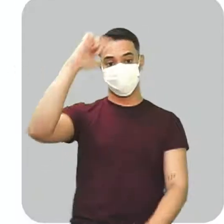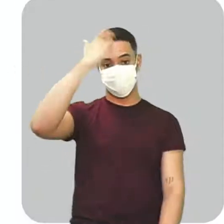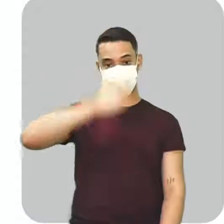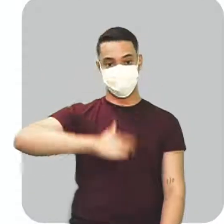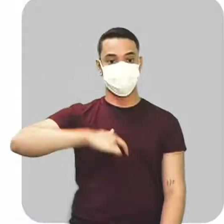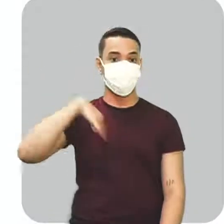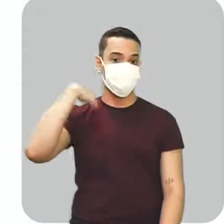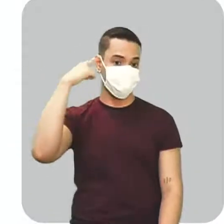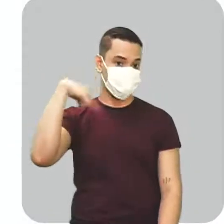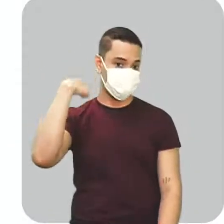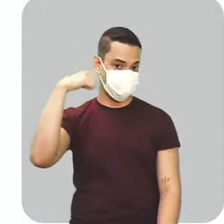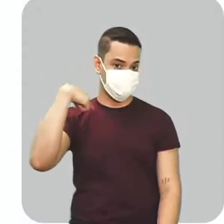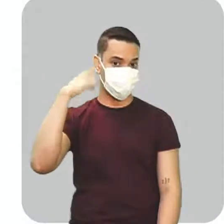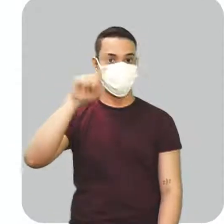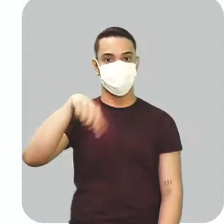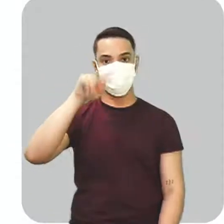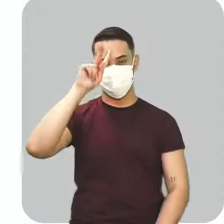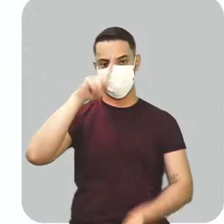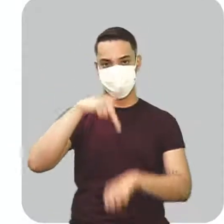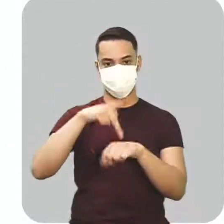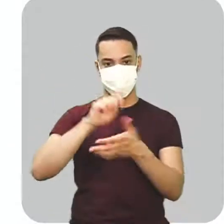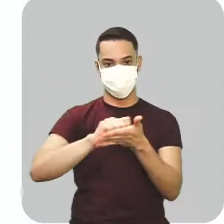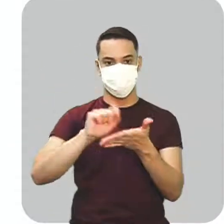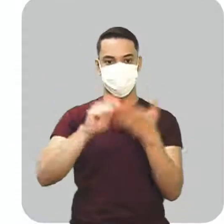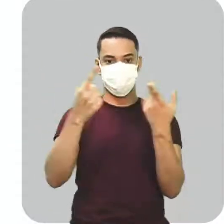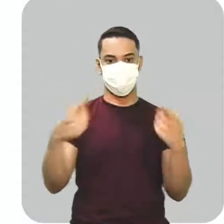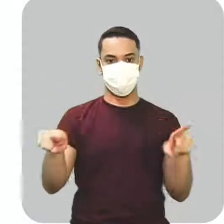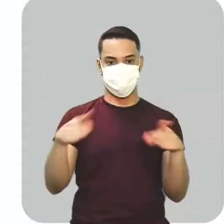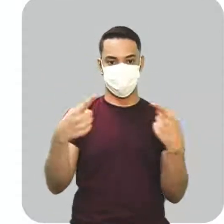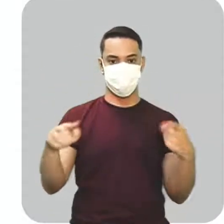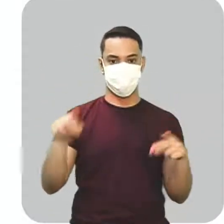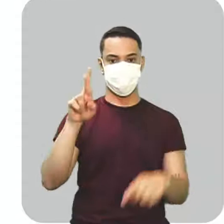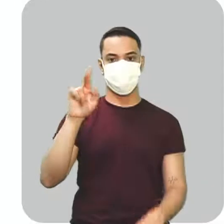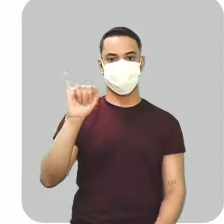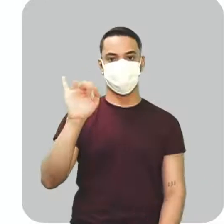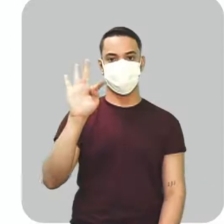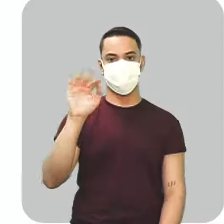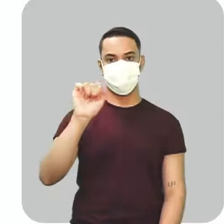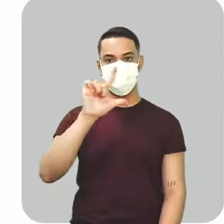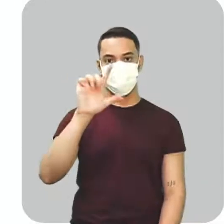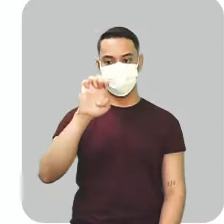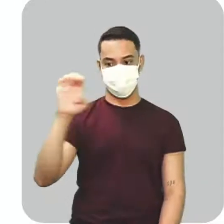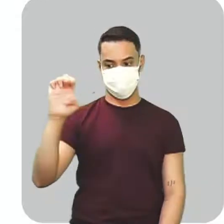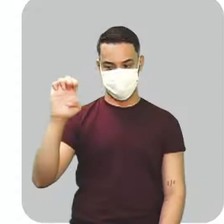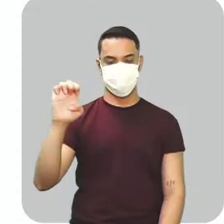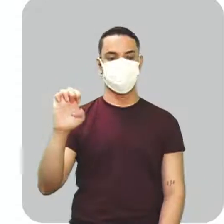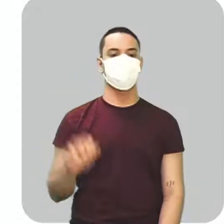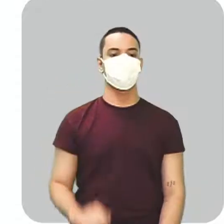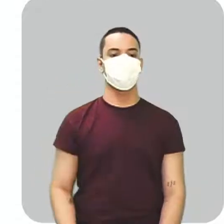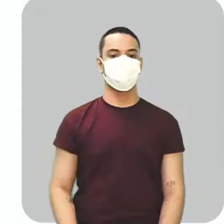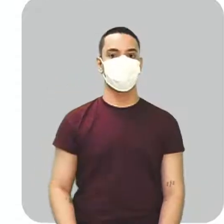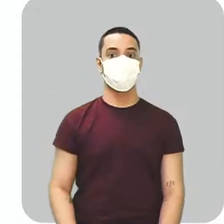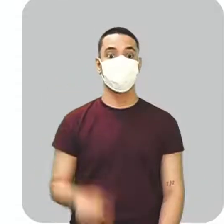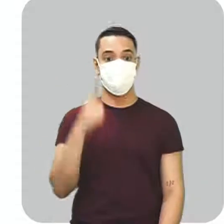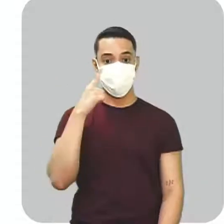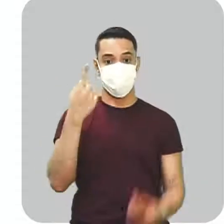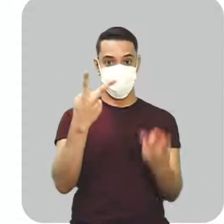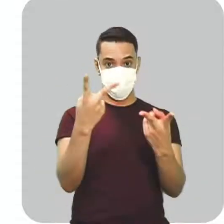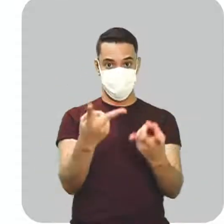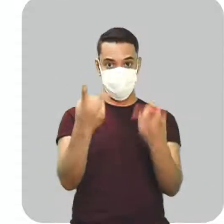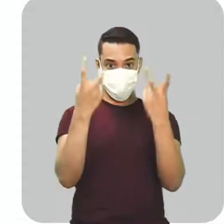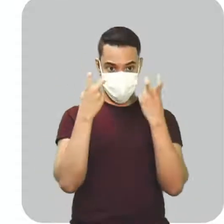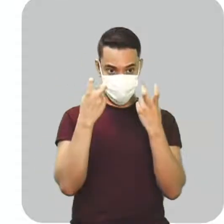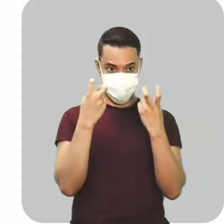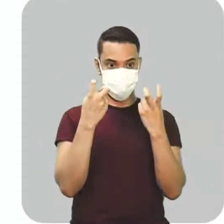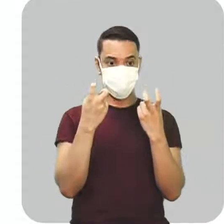louco. Isso aqui é uma letra da música da Rita Lee com Arnaldo Batista, tá? Aqui você vai perceber que na primeira oração, aqui é